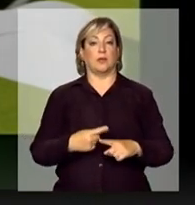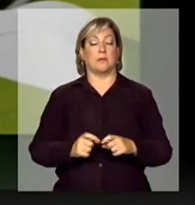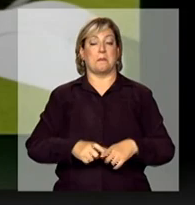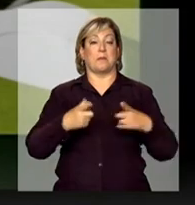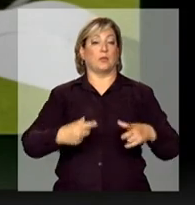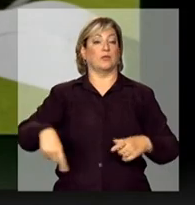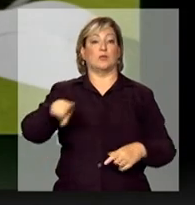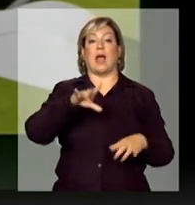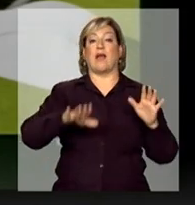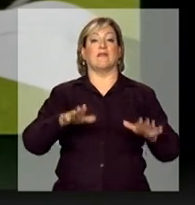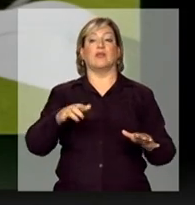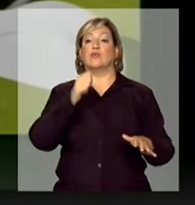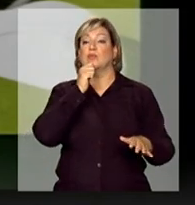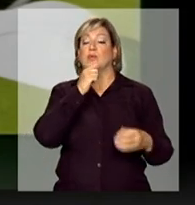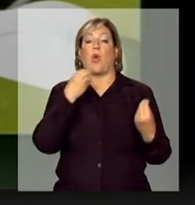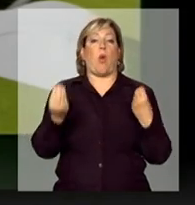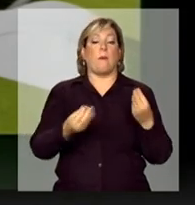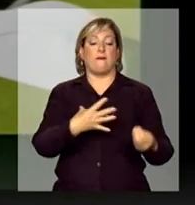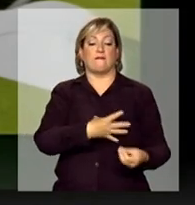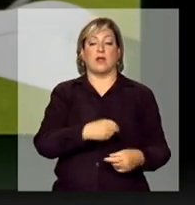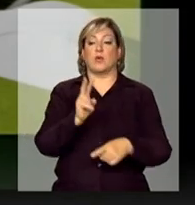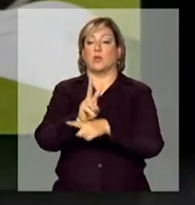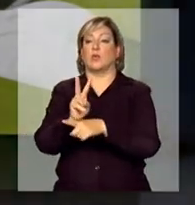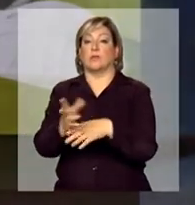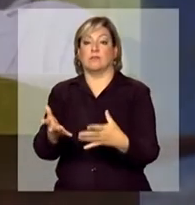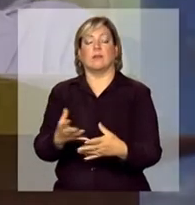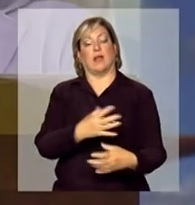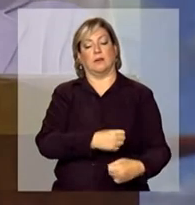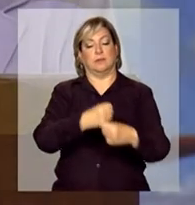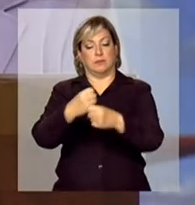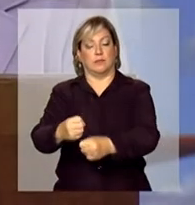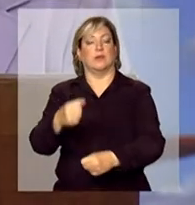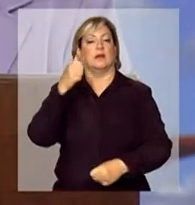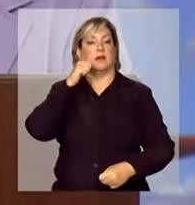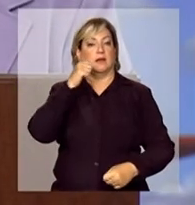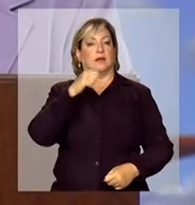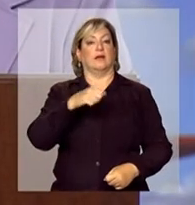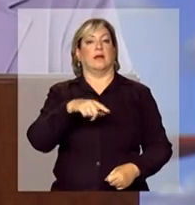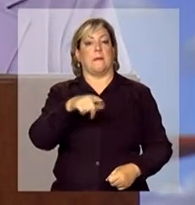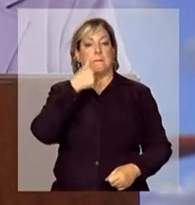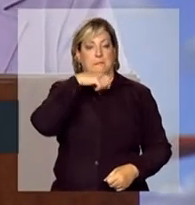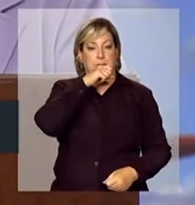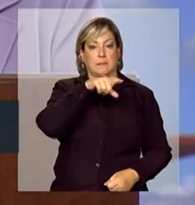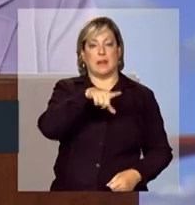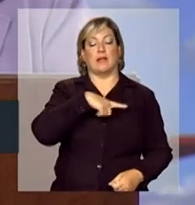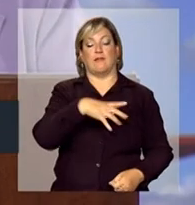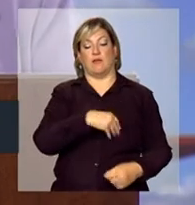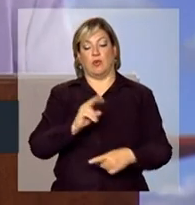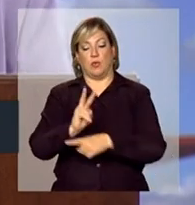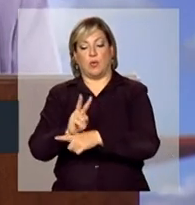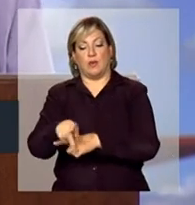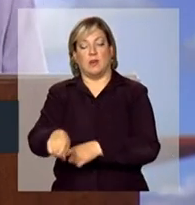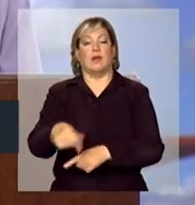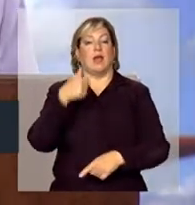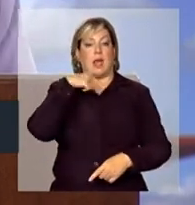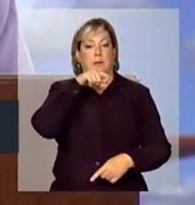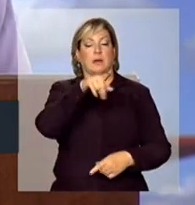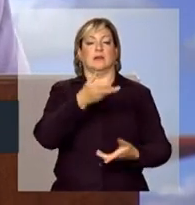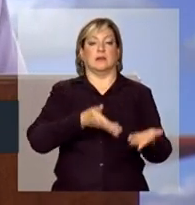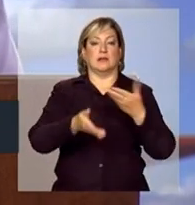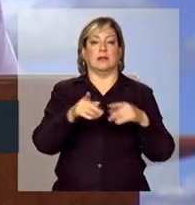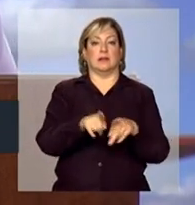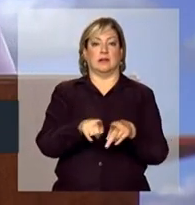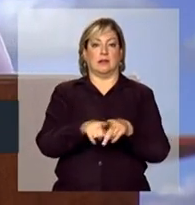maioria delas não tem com quem deixar as crianças serão acompanhadas nestes espaços por